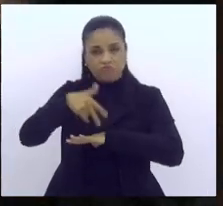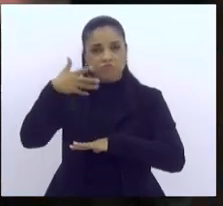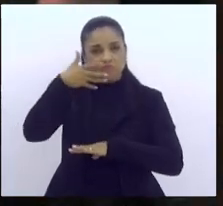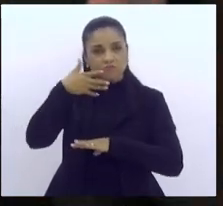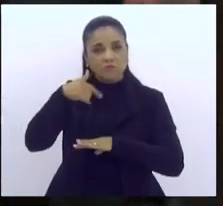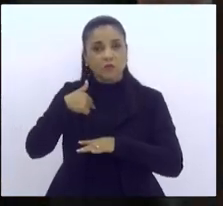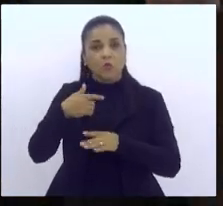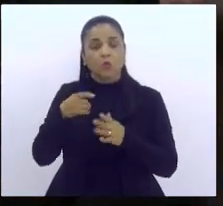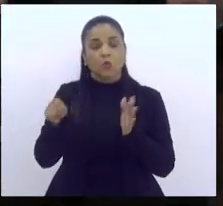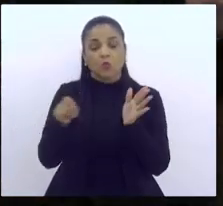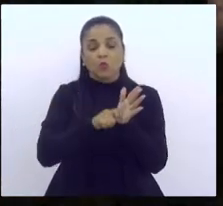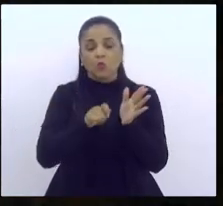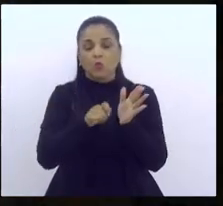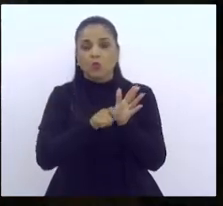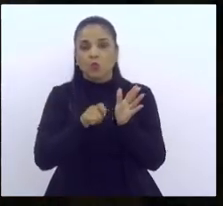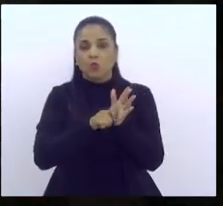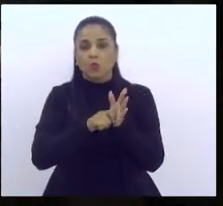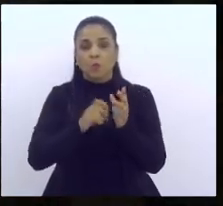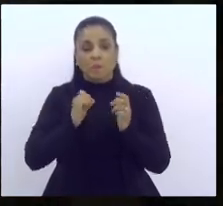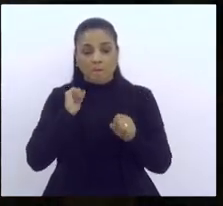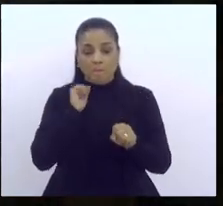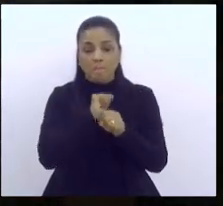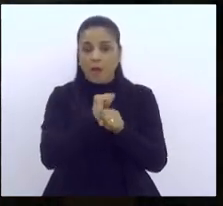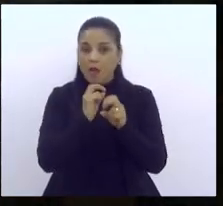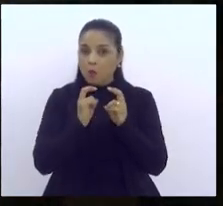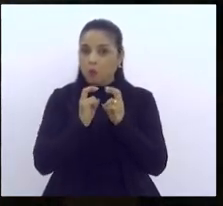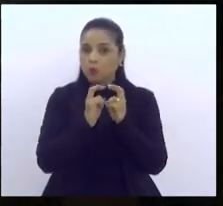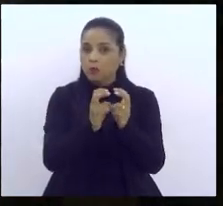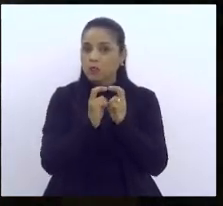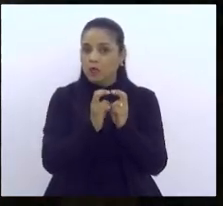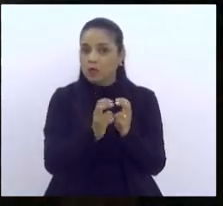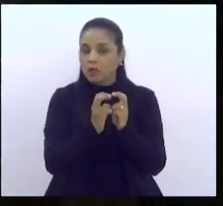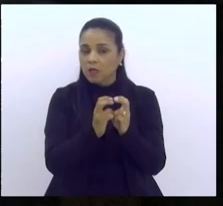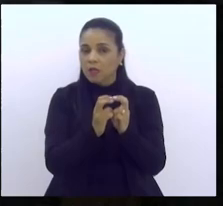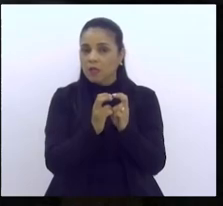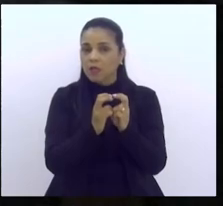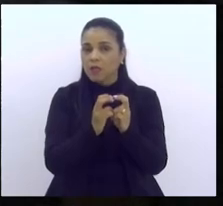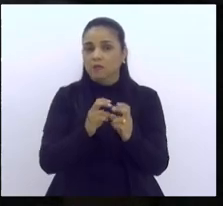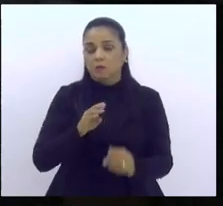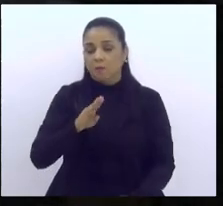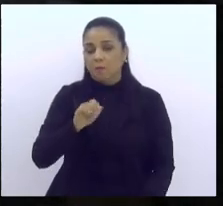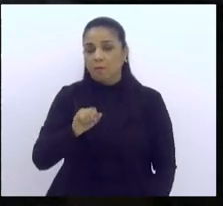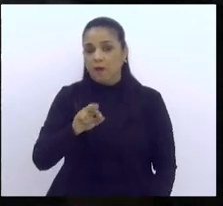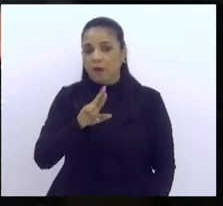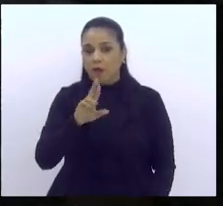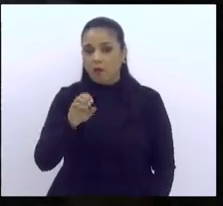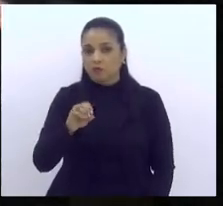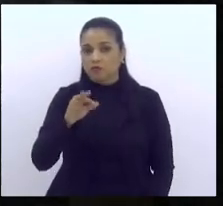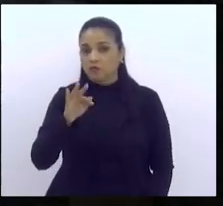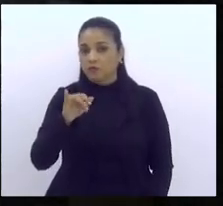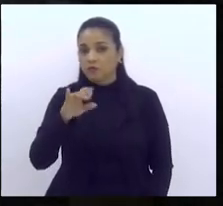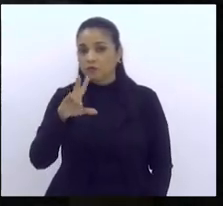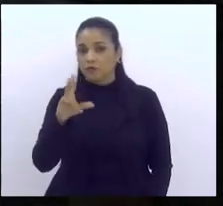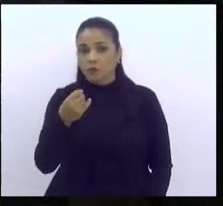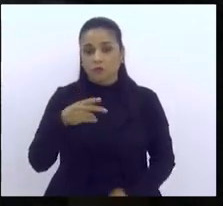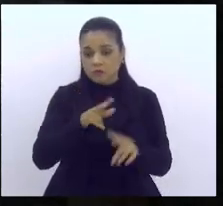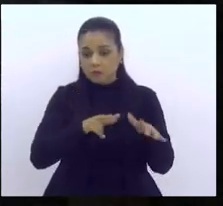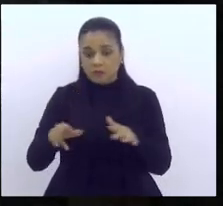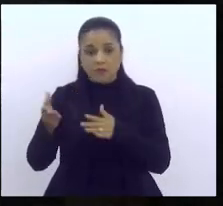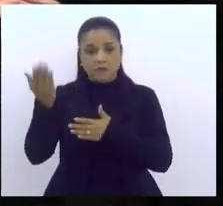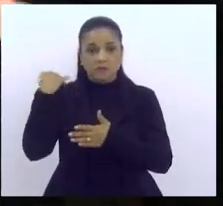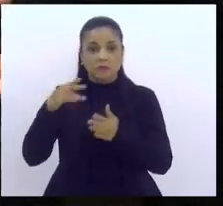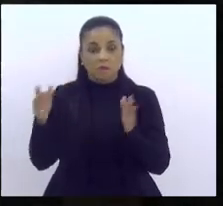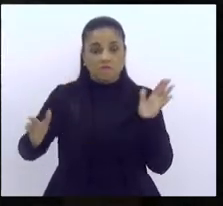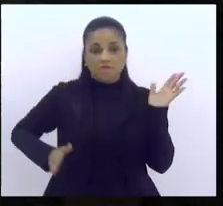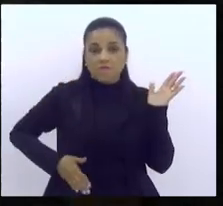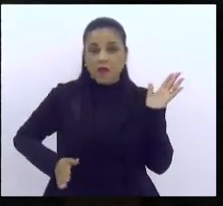que o narcotráfico para um trem, como parou lá na estação de Barros Filho. Quem parou o trem foi um vagabundo com fuzil na